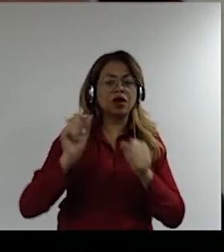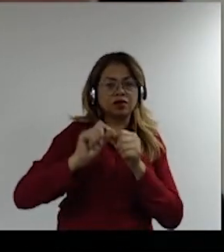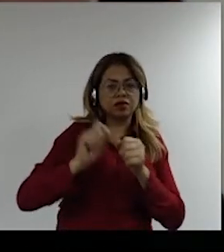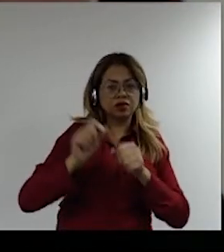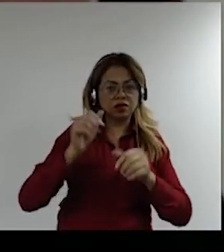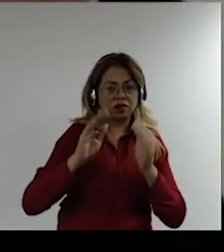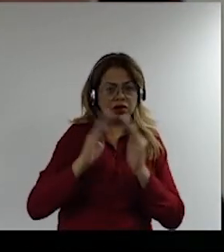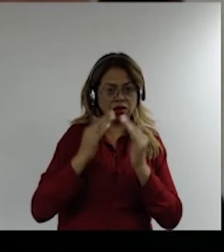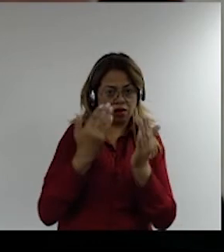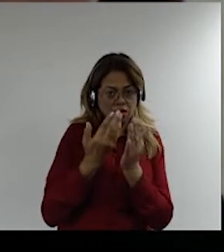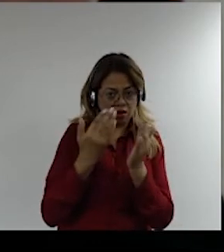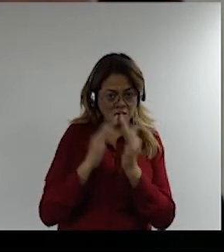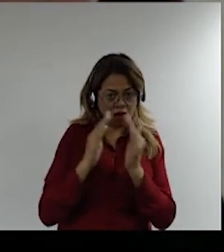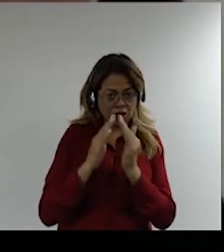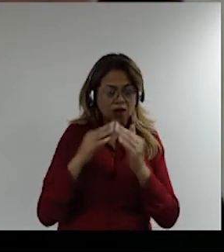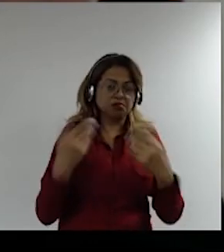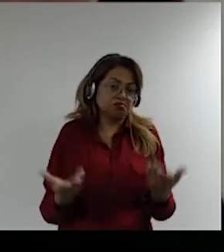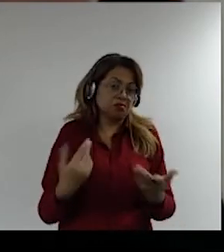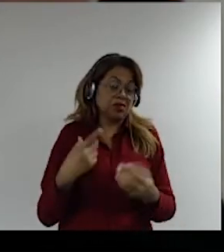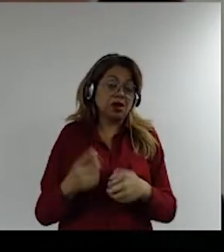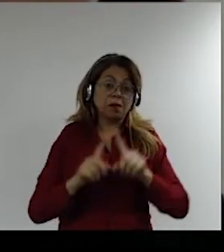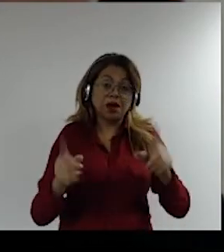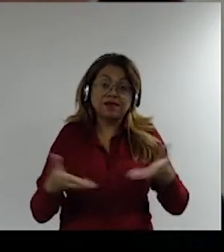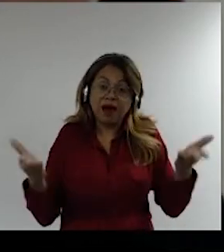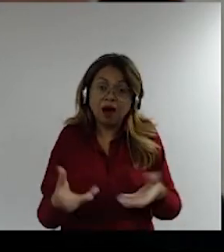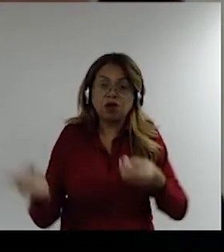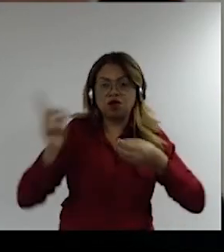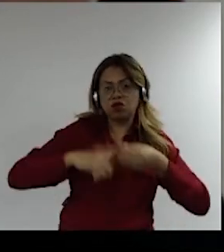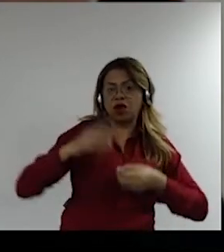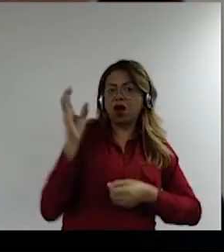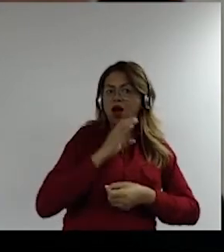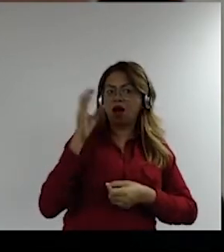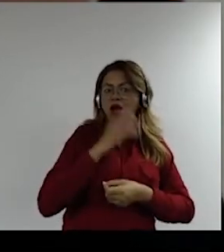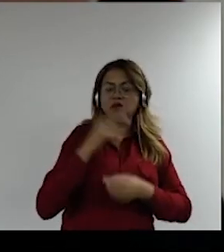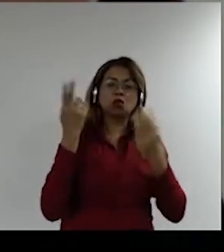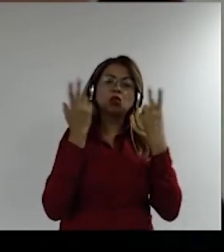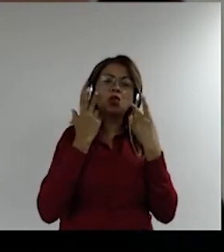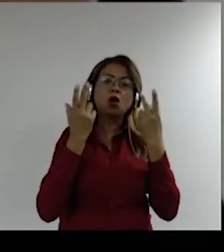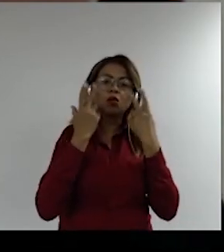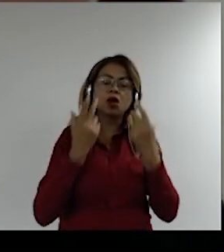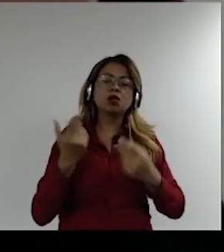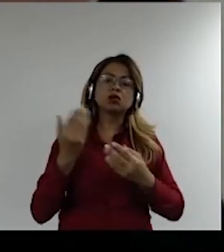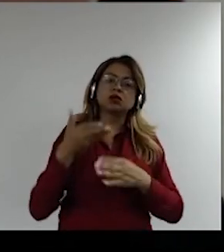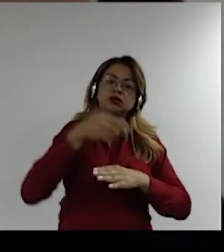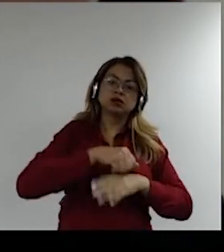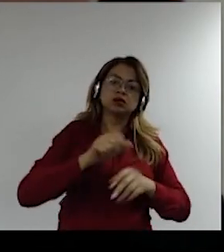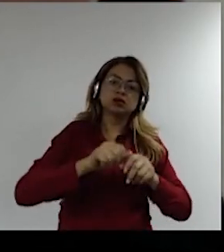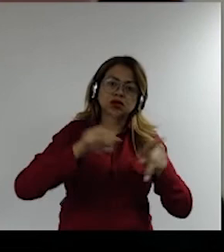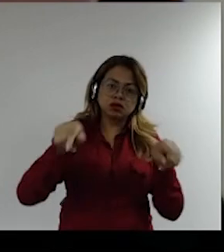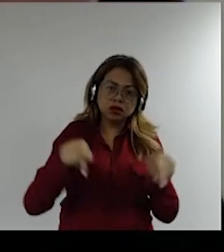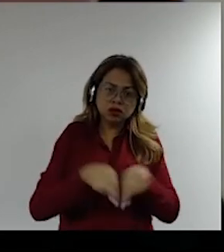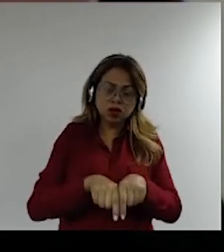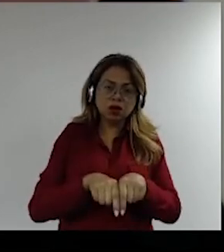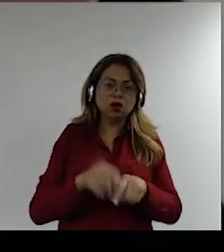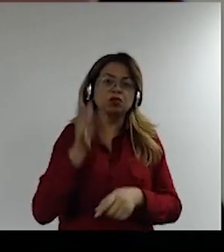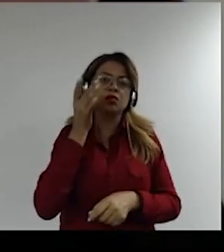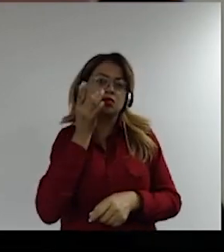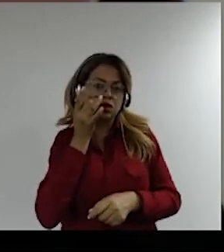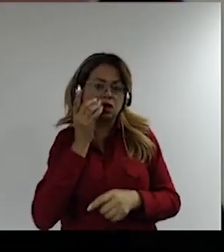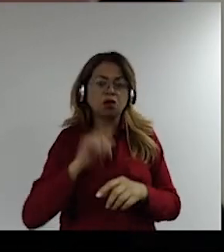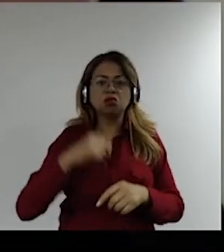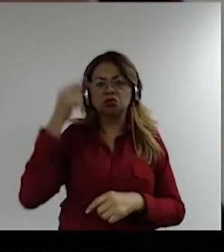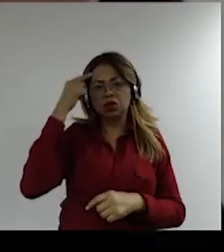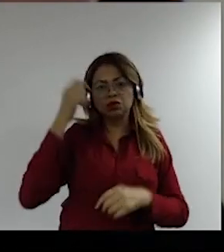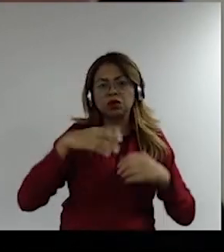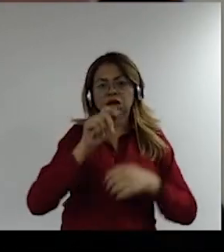momento, nenhuma possibilidade de retorno às atividades normais, nas aulas presenciais, em razão dessa crise que